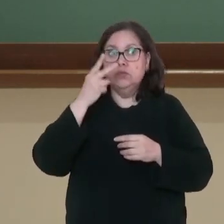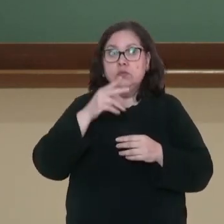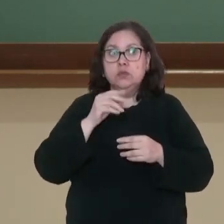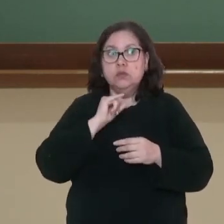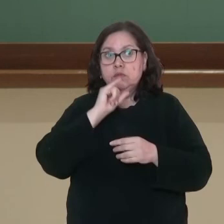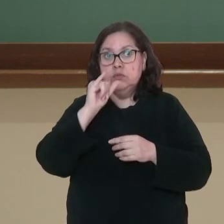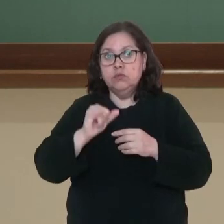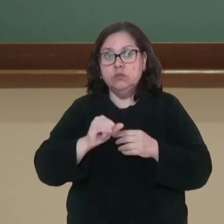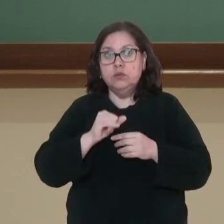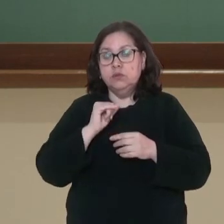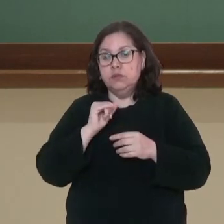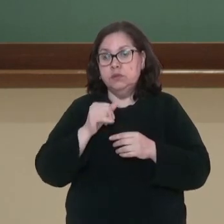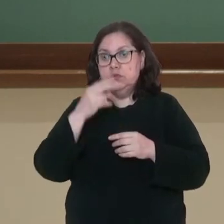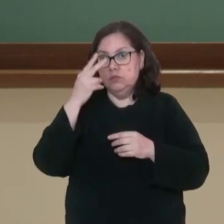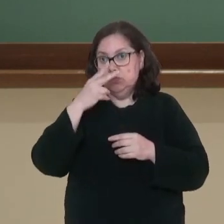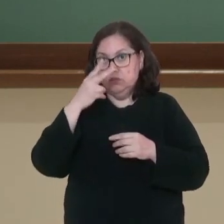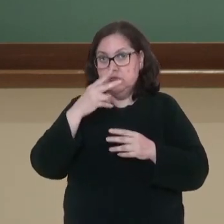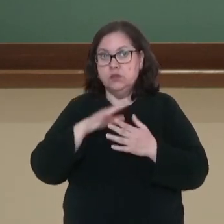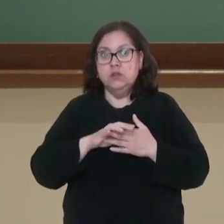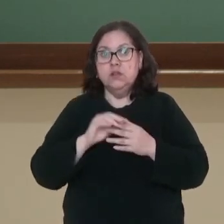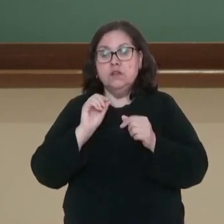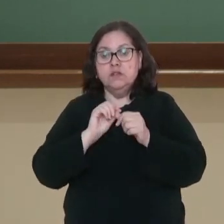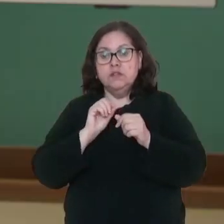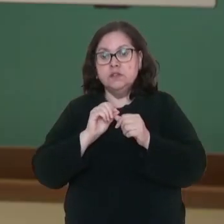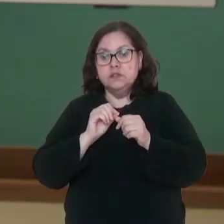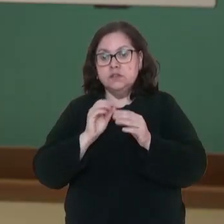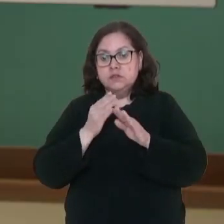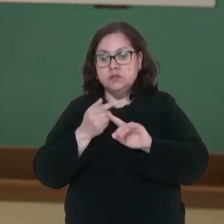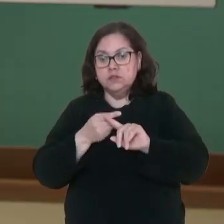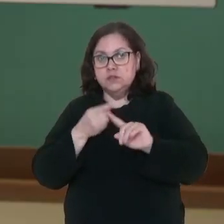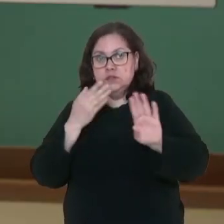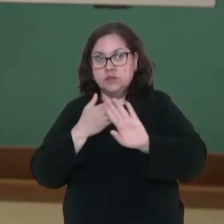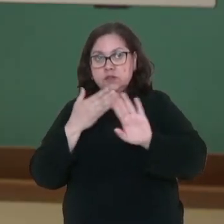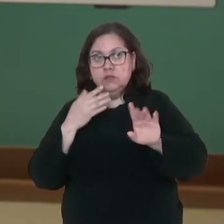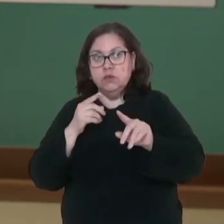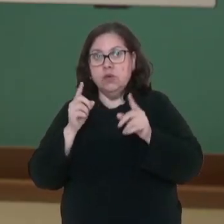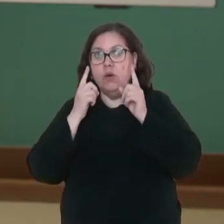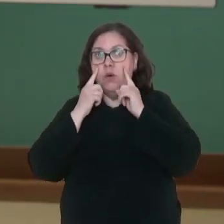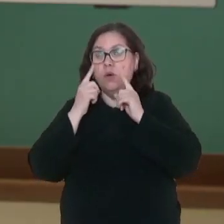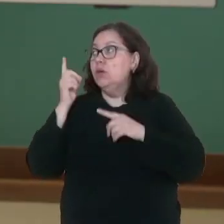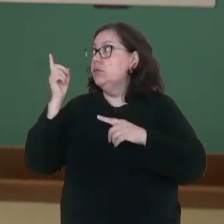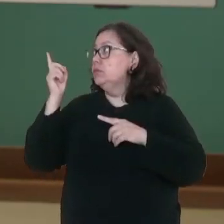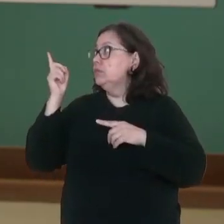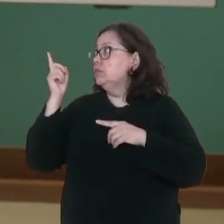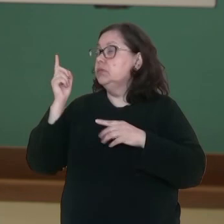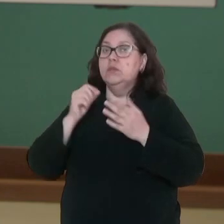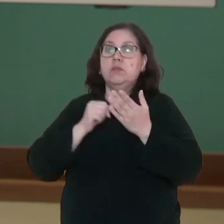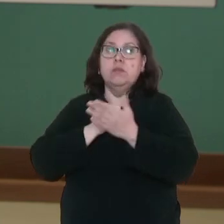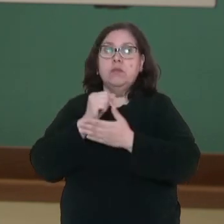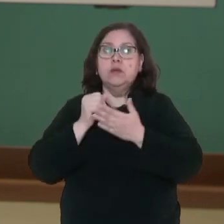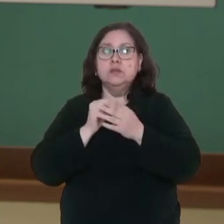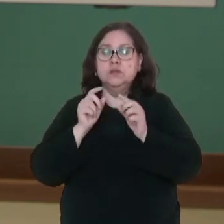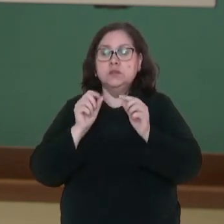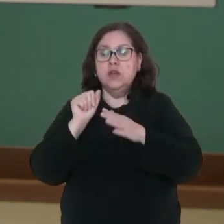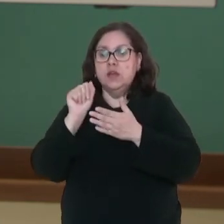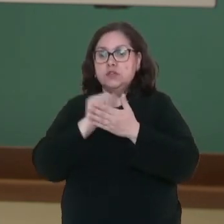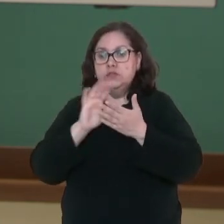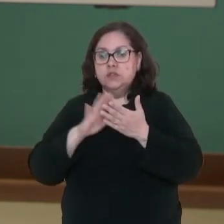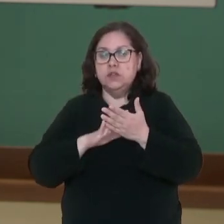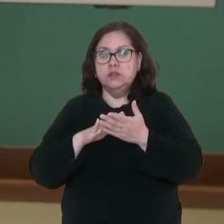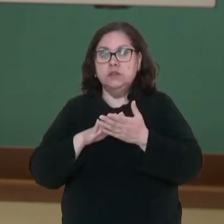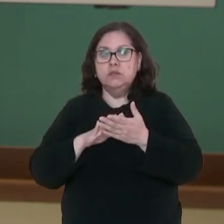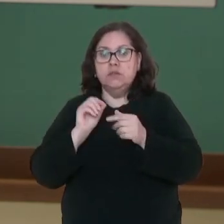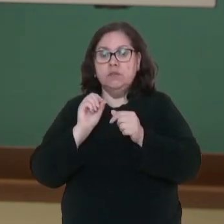essas informações, beleza? Fazer o distanciamento entre eles, tá? Então, basicamente, atividade peça